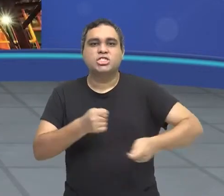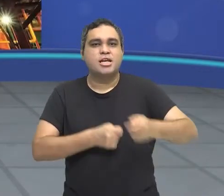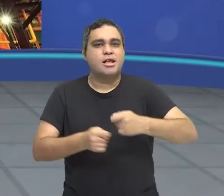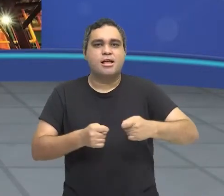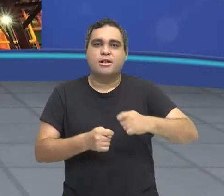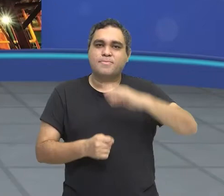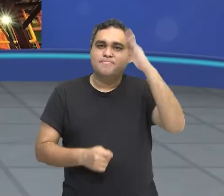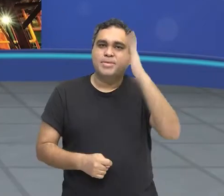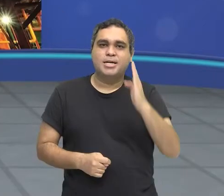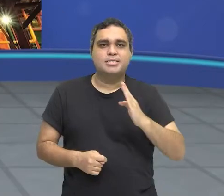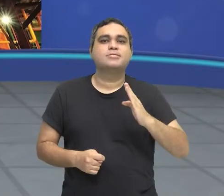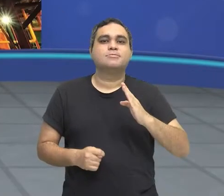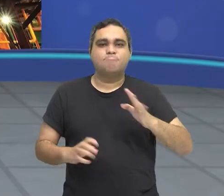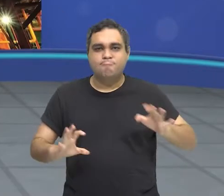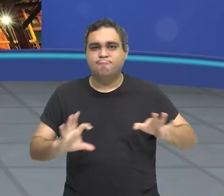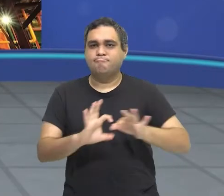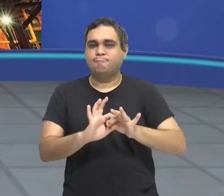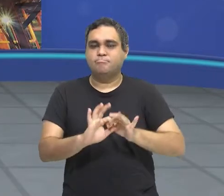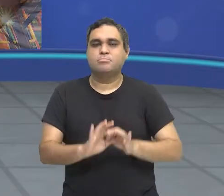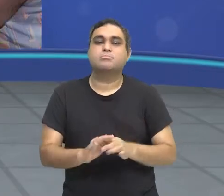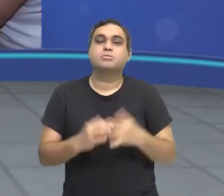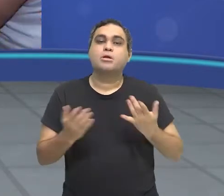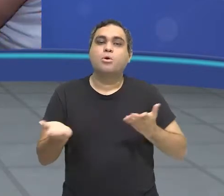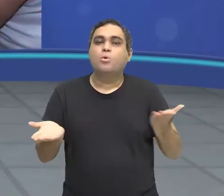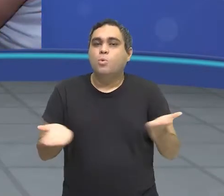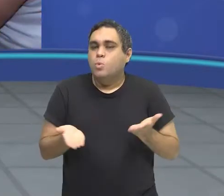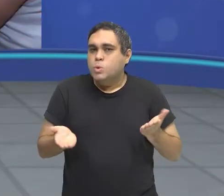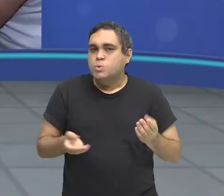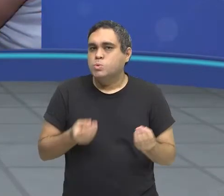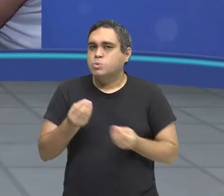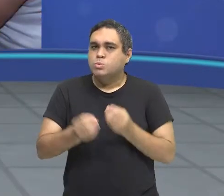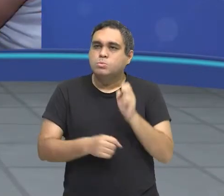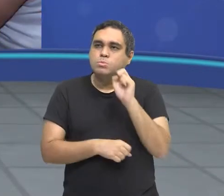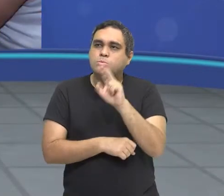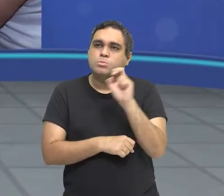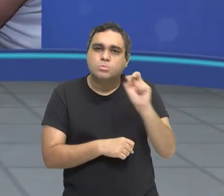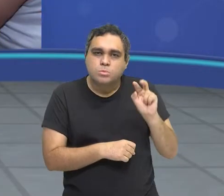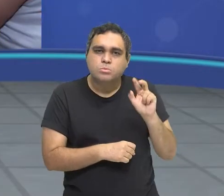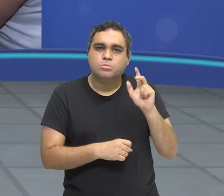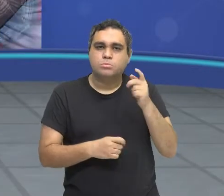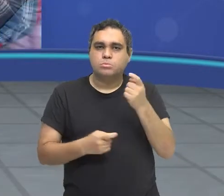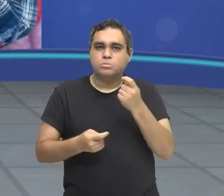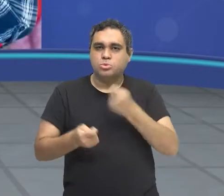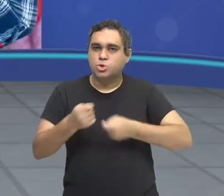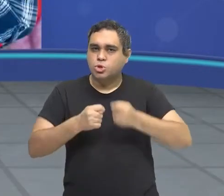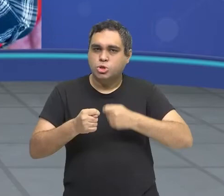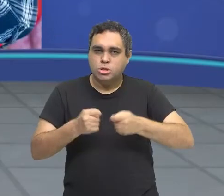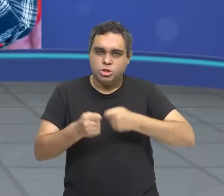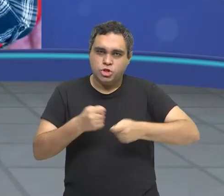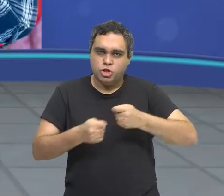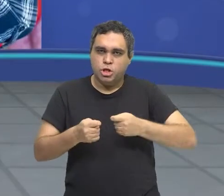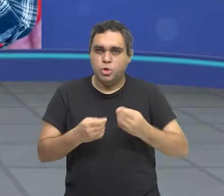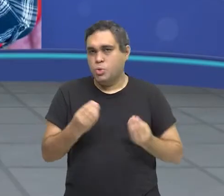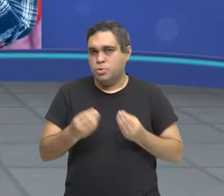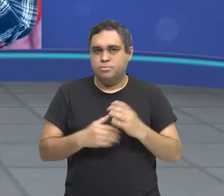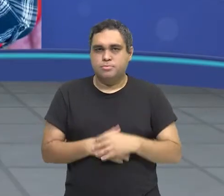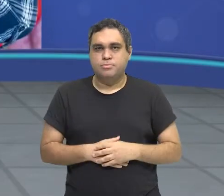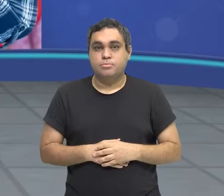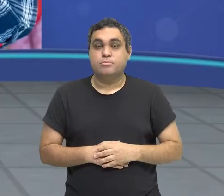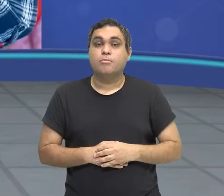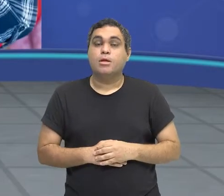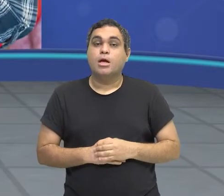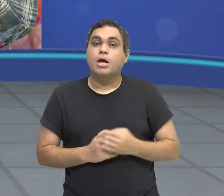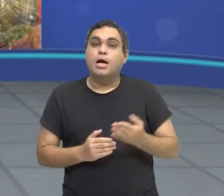economia do Brasil. E atualmente, como é que a gente observa essa economia? Através do Produto Interno Bruto, o